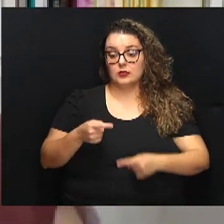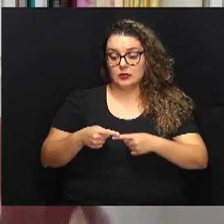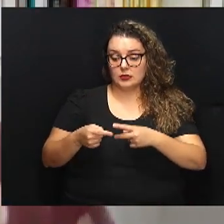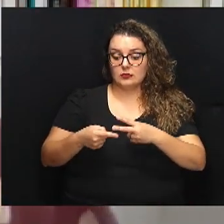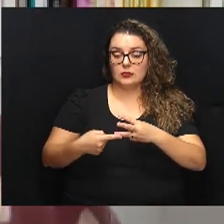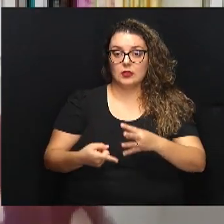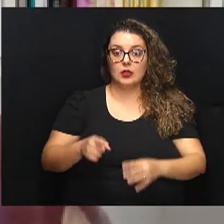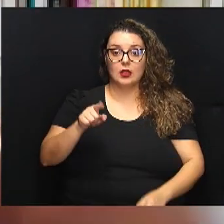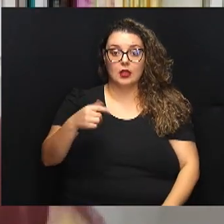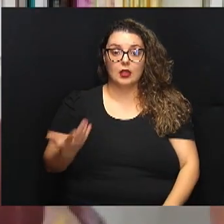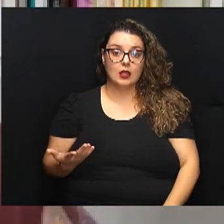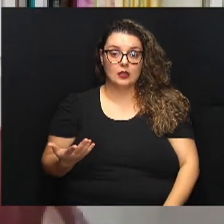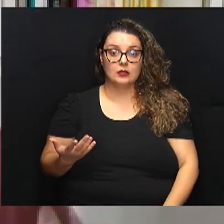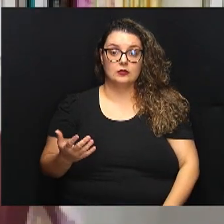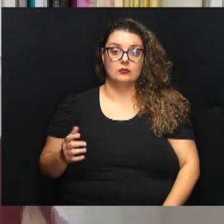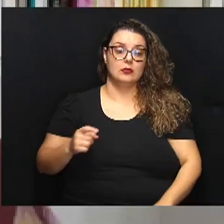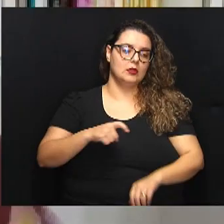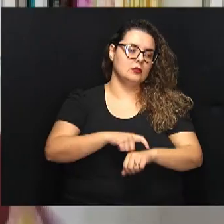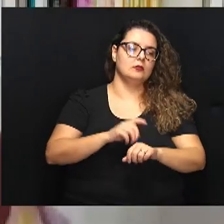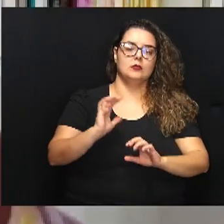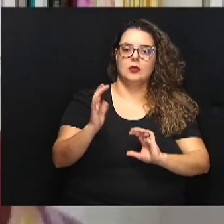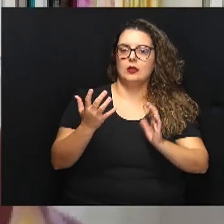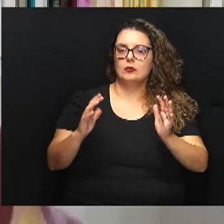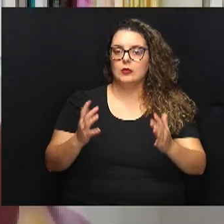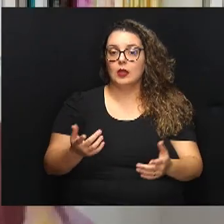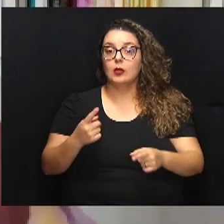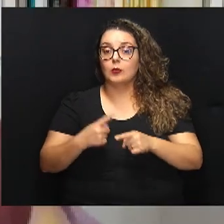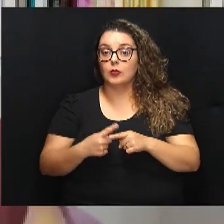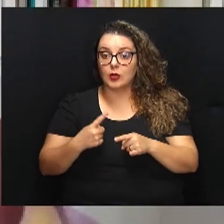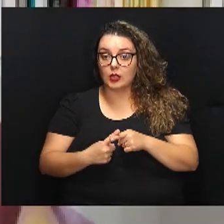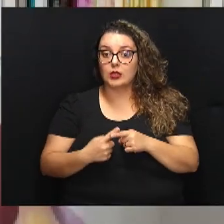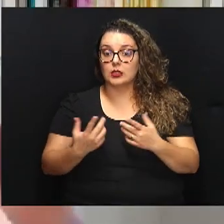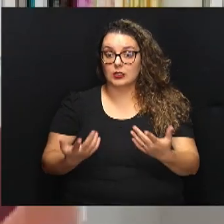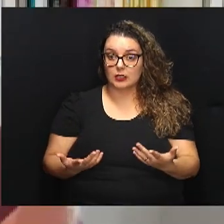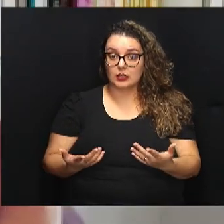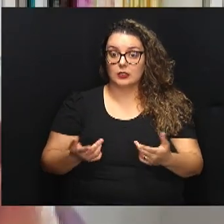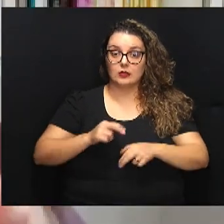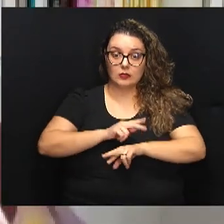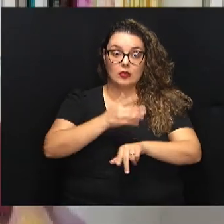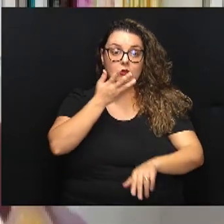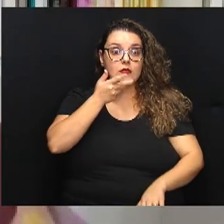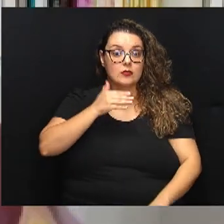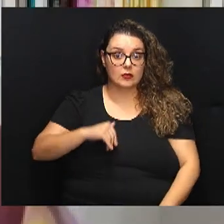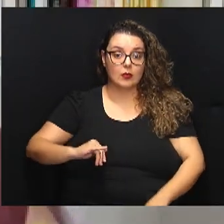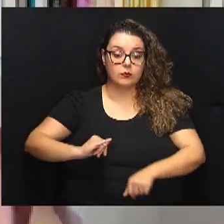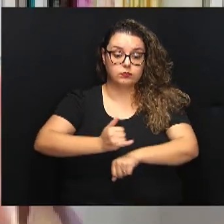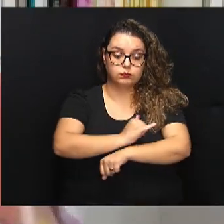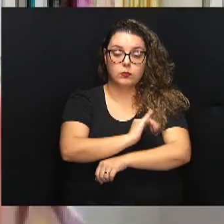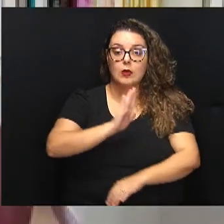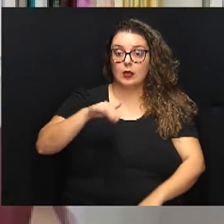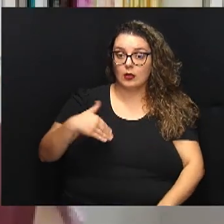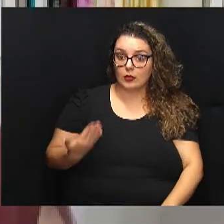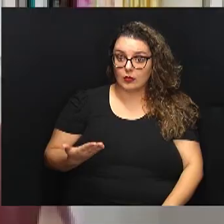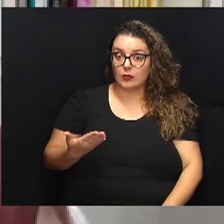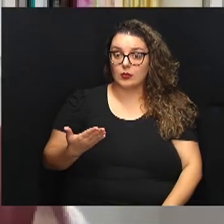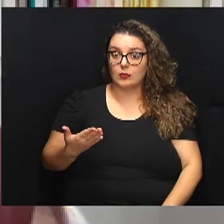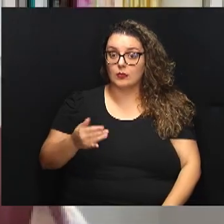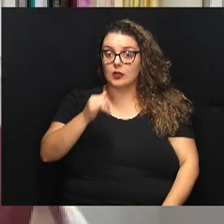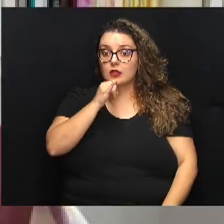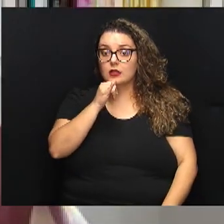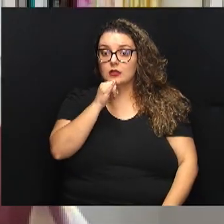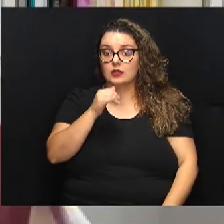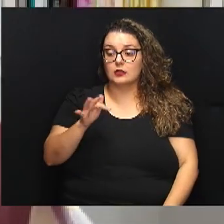deixar ocasional esses momentos, né? Porque muitas crianças com obesidade, quando entram, por exemplo, no